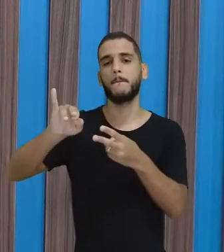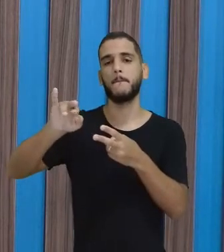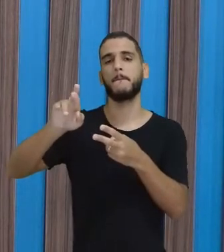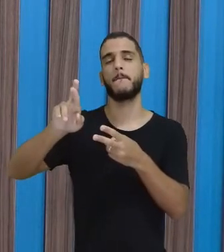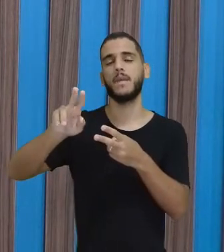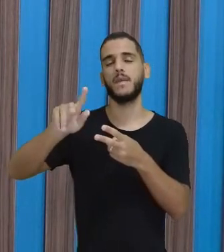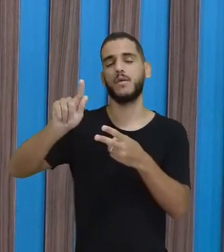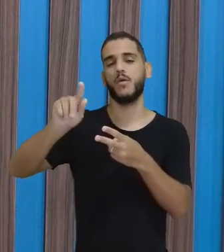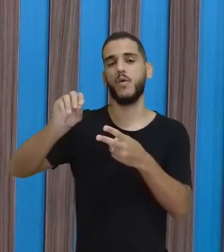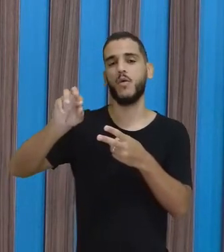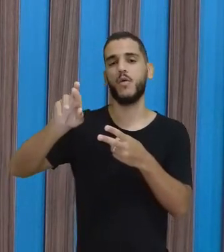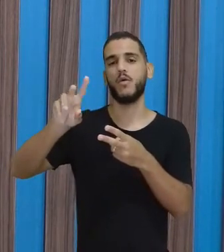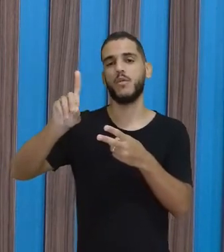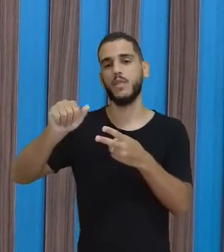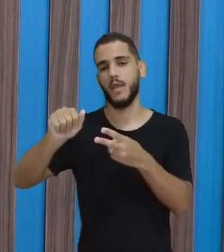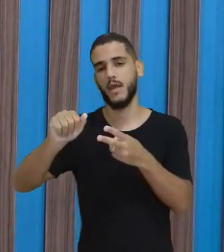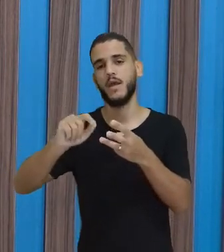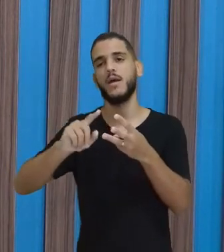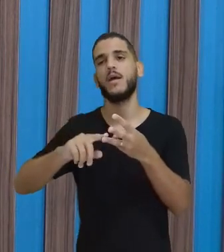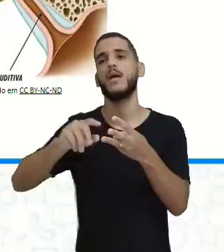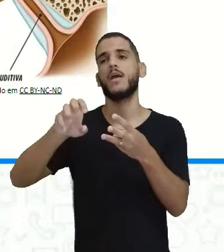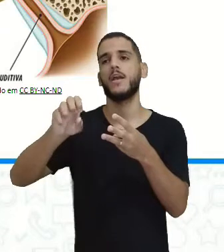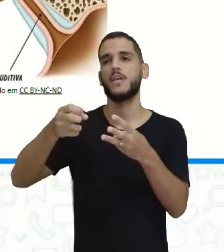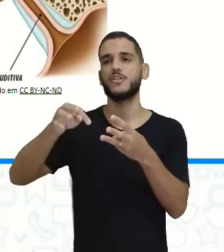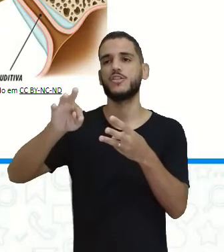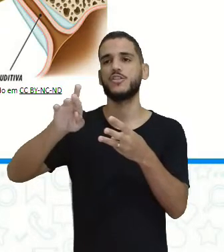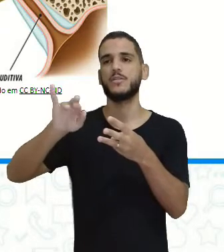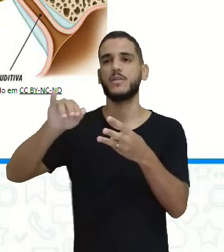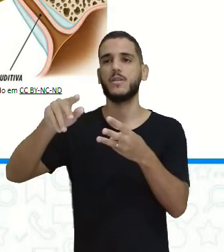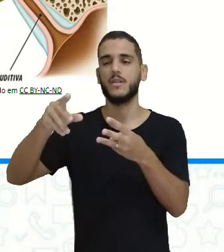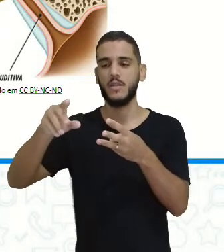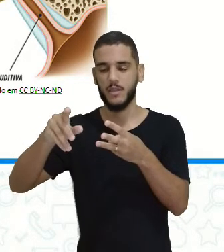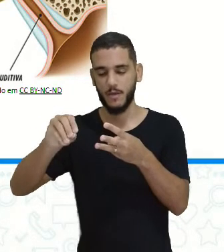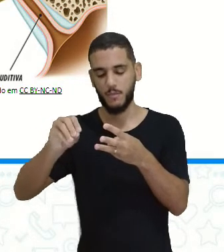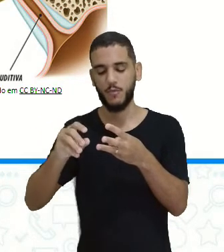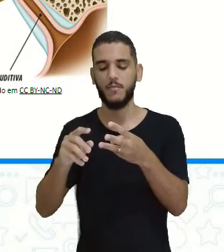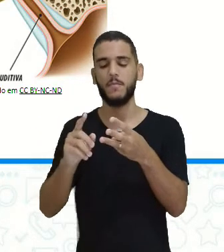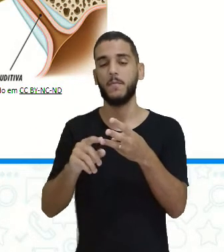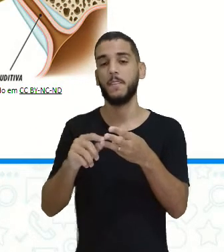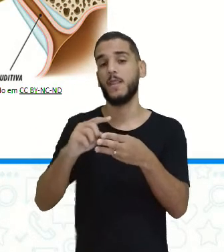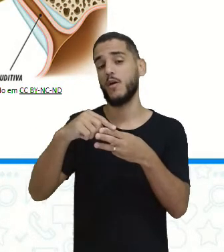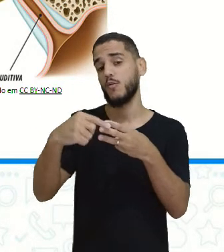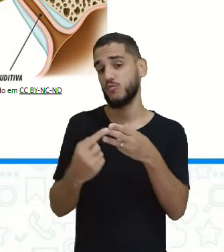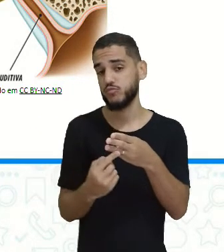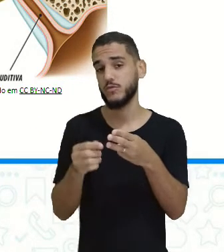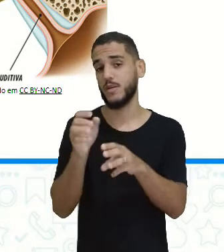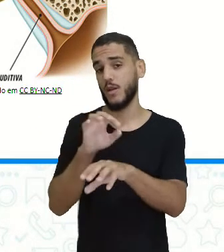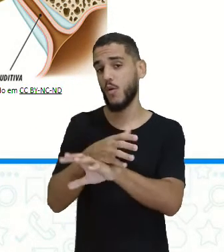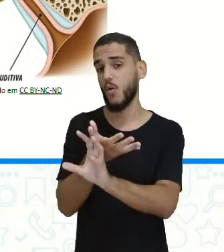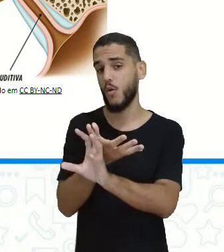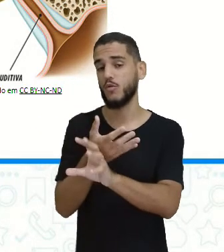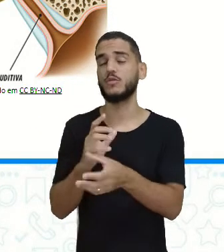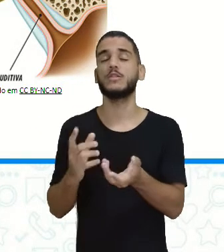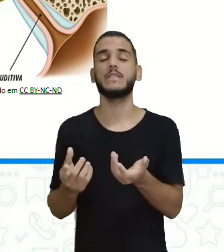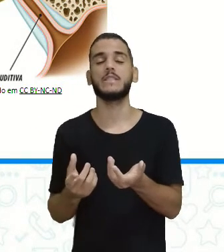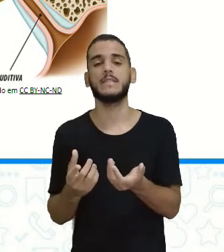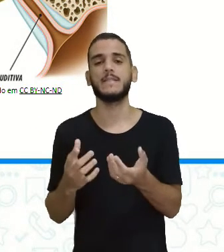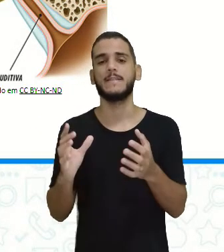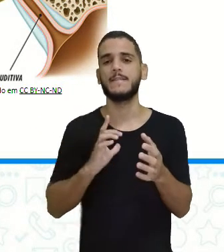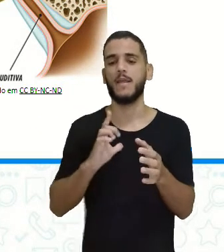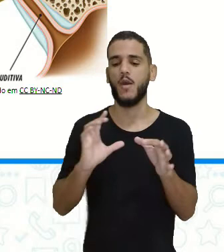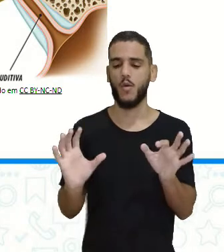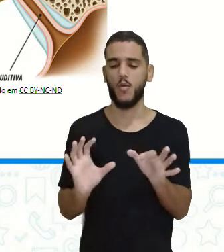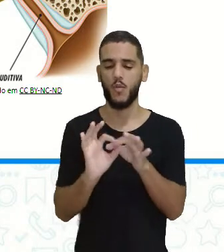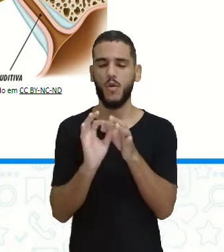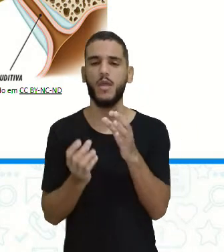muito pequenininhos, por isso que tem esse nome de ossinho, né? Porque eles servem justamente na produção de som. Eles vão ajudar